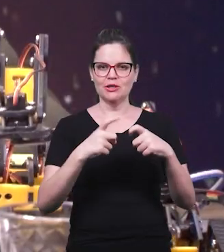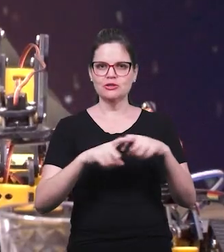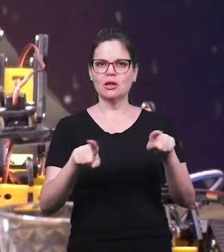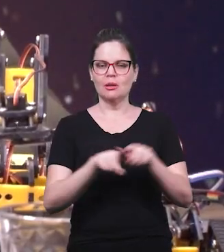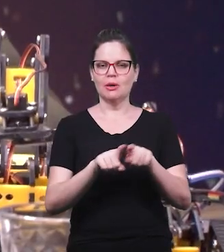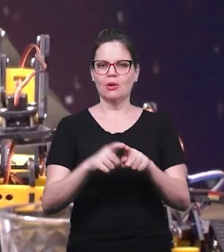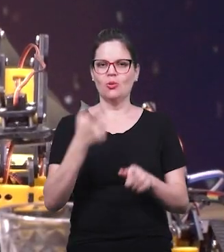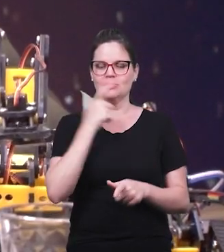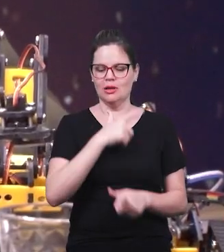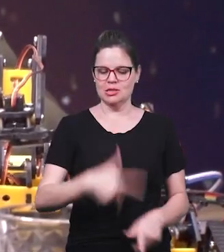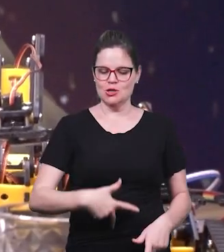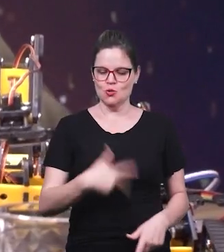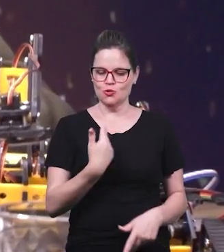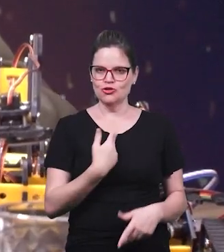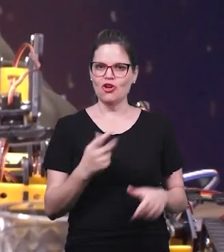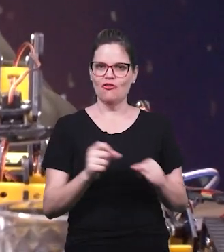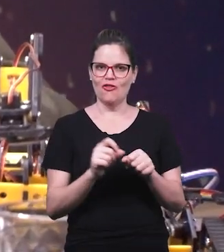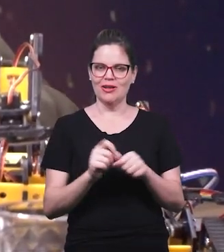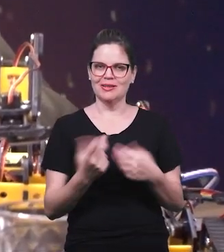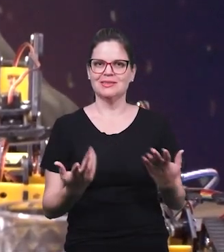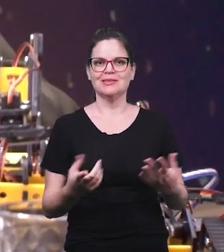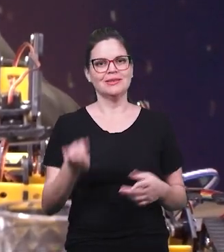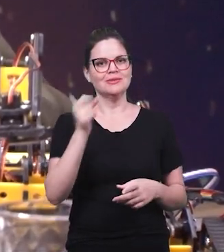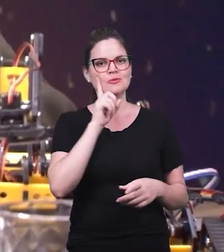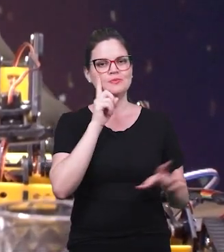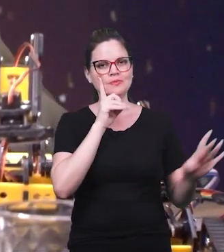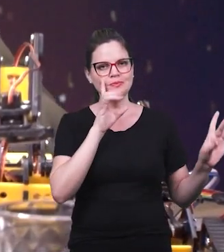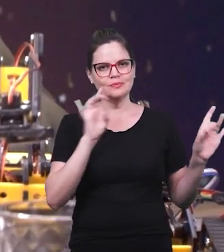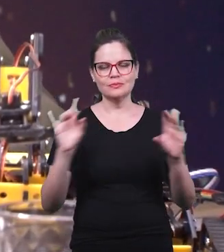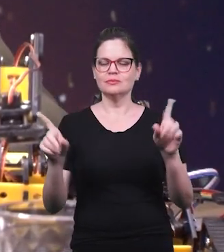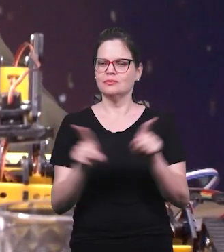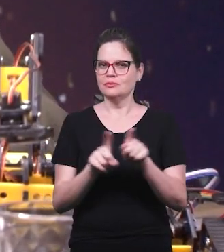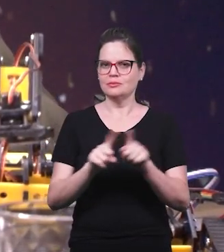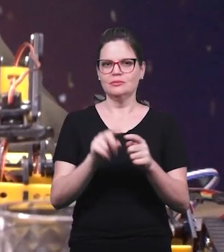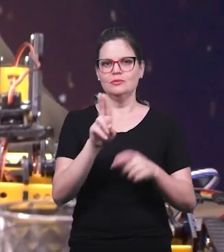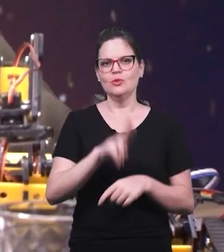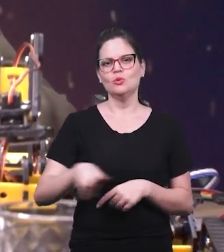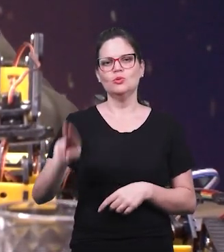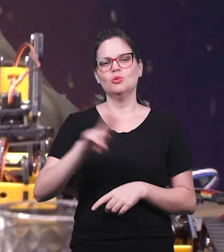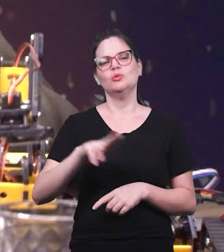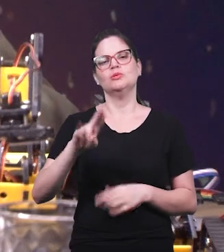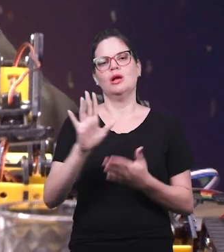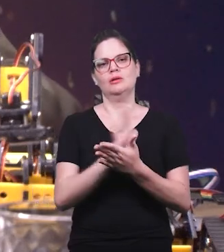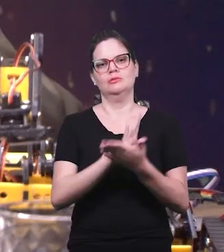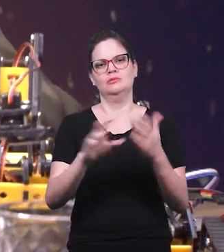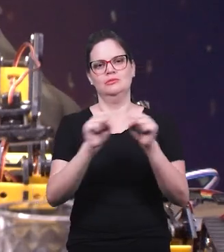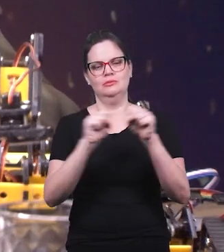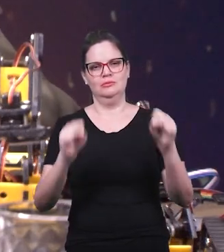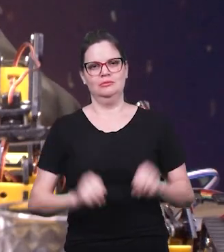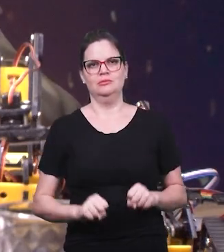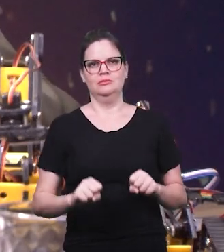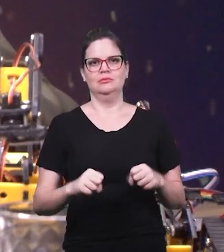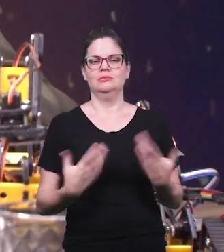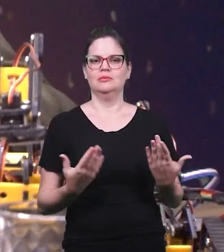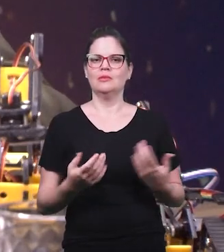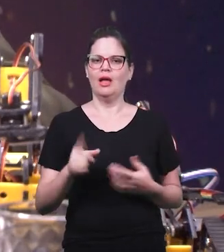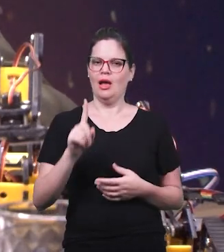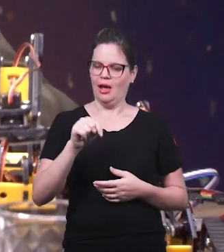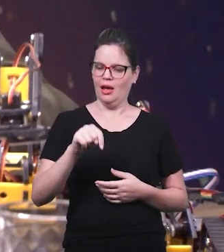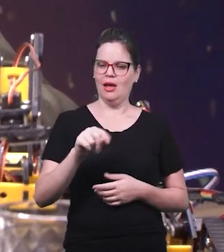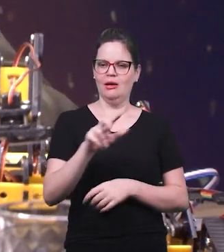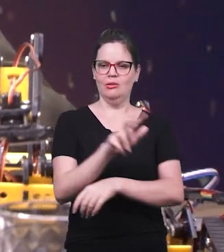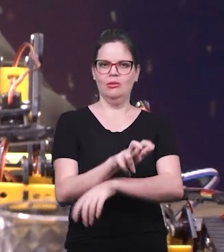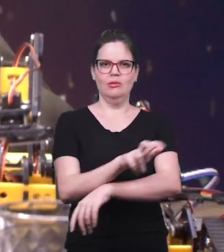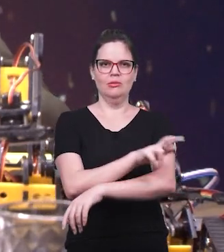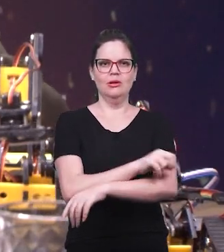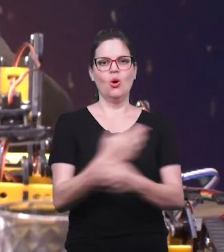né? A gente vai ver no nosso dia a dia, a gente utilizar equipamentos no nosso dia a dia que são robotizados,